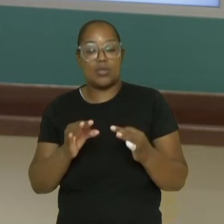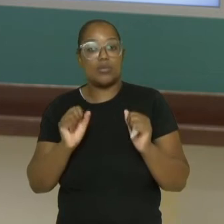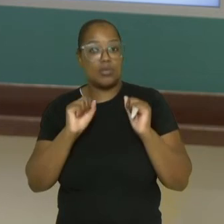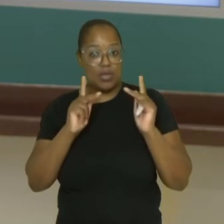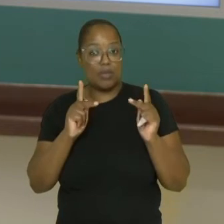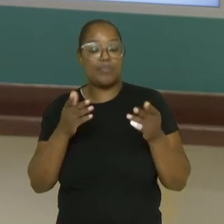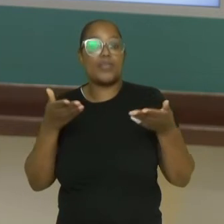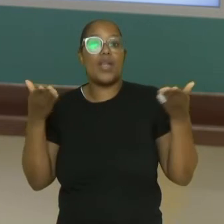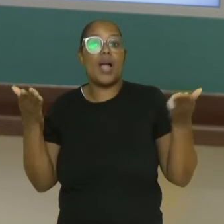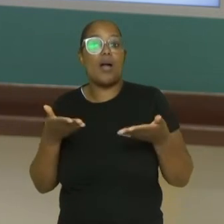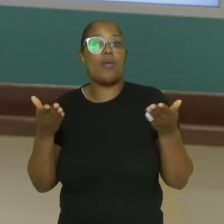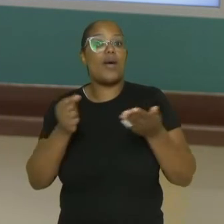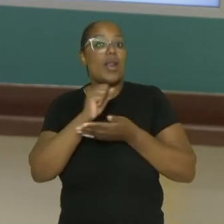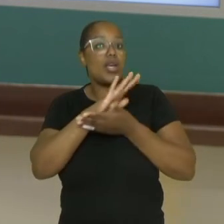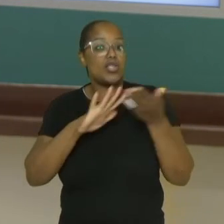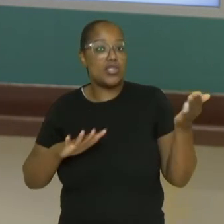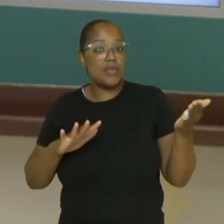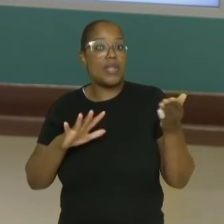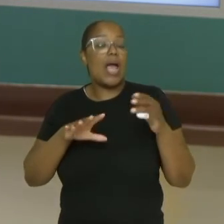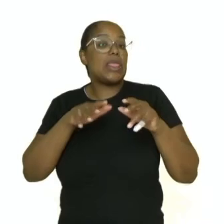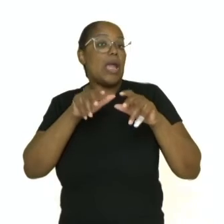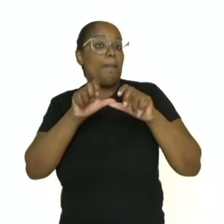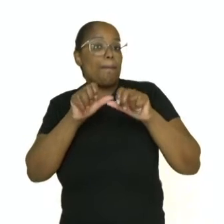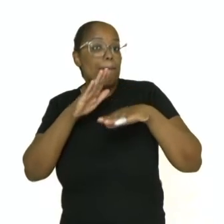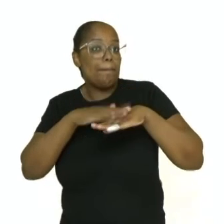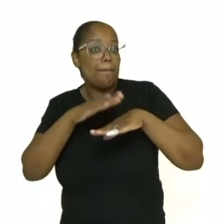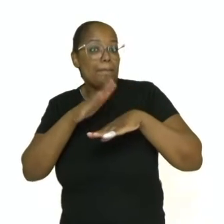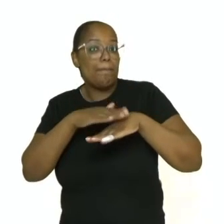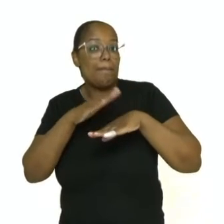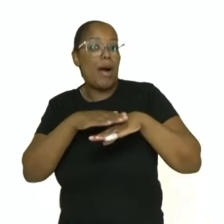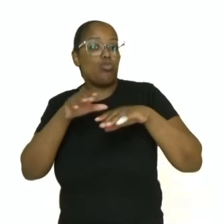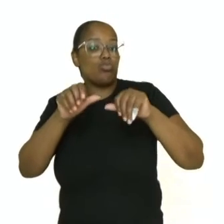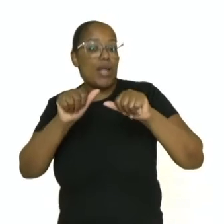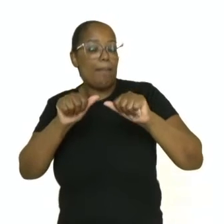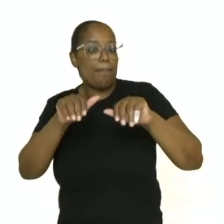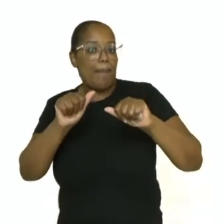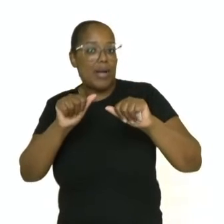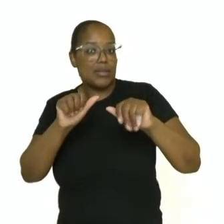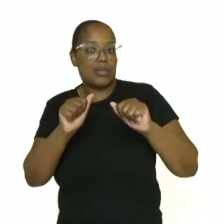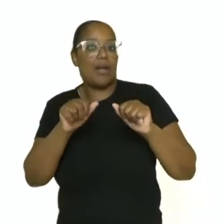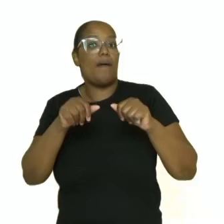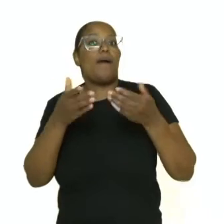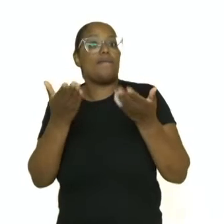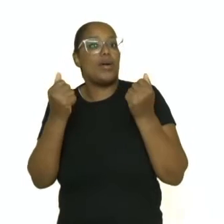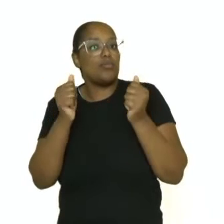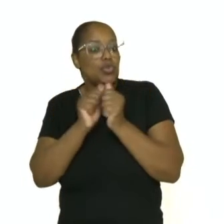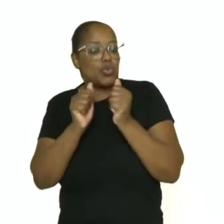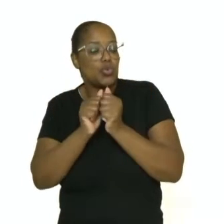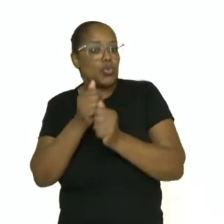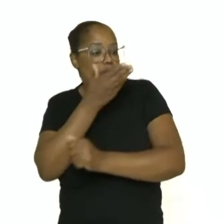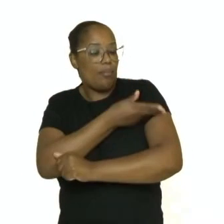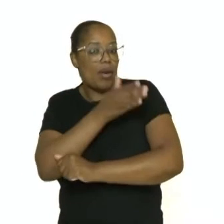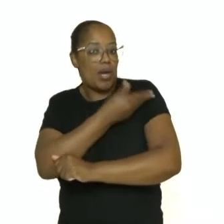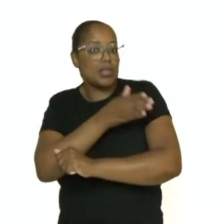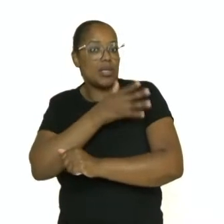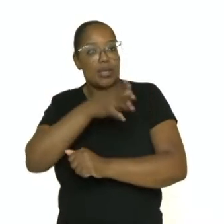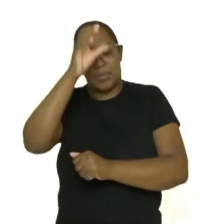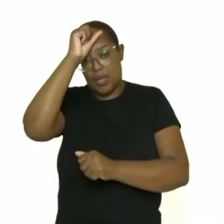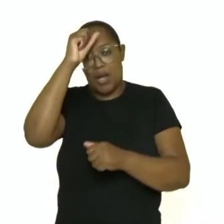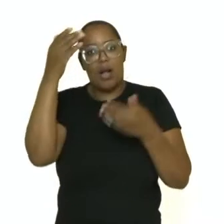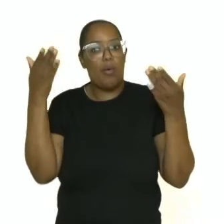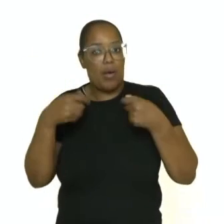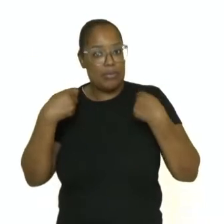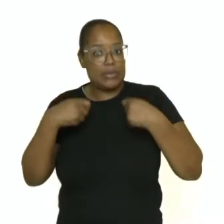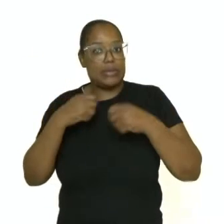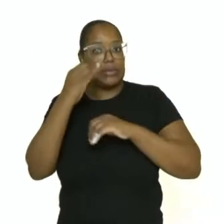Agora, atividade mão na massa para você fazer. Olha lá, agora é com você. Vamos colocar em prática o que aprendemos? Peço que você acesse o